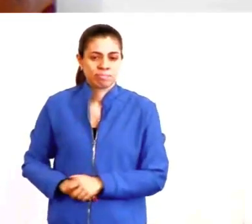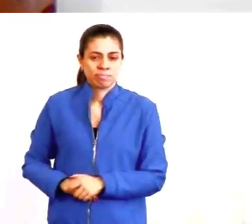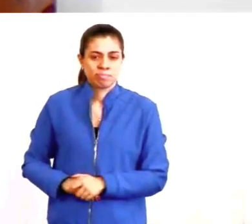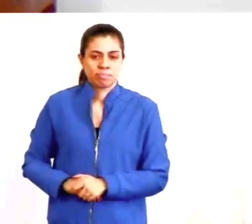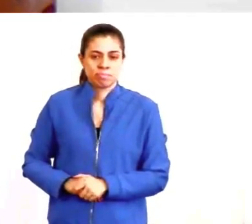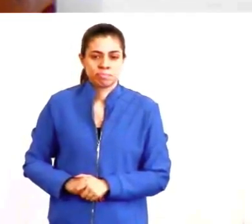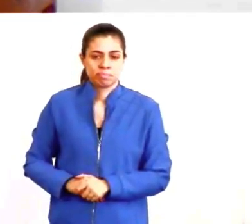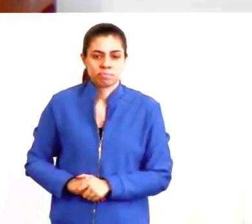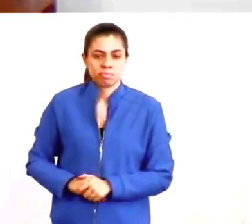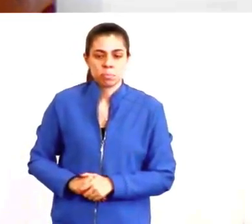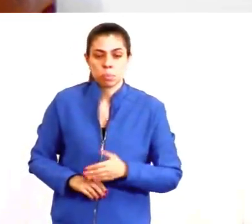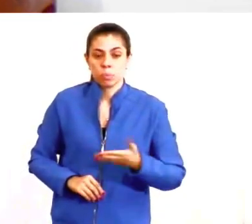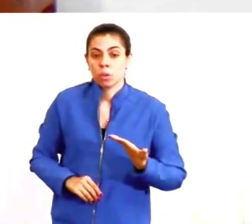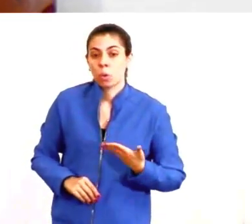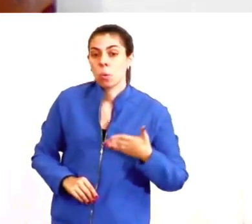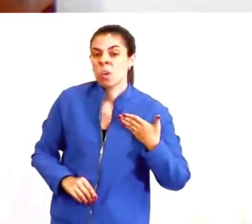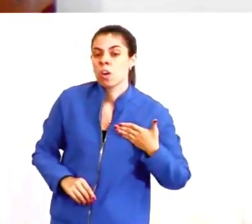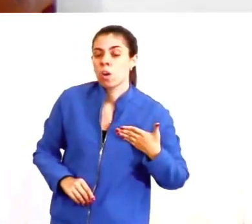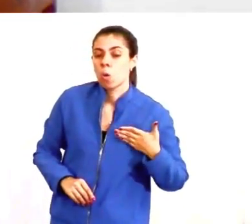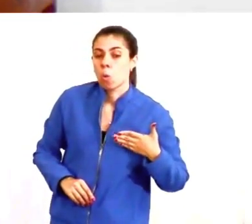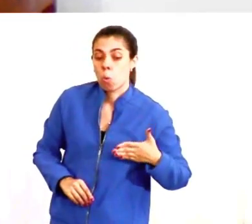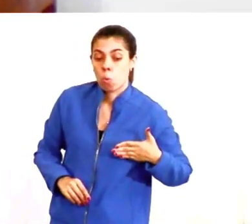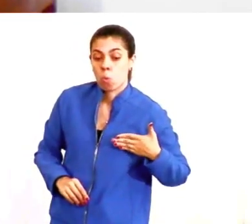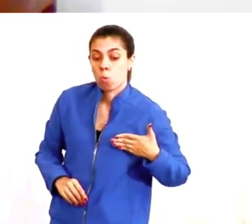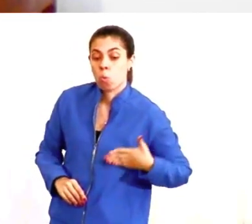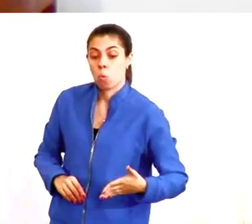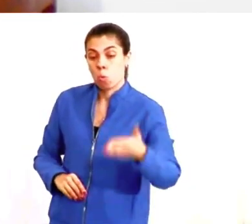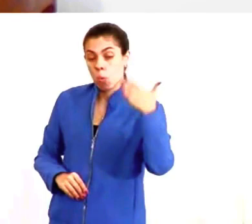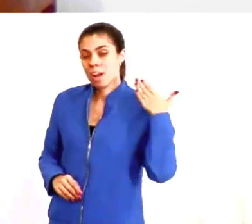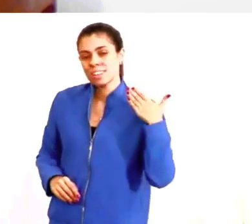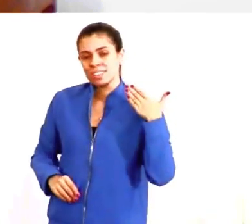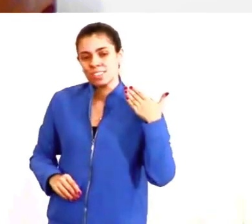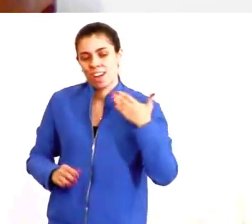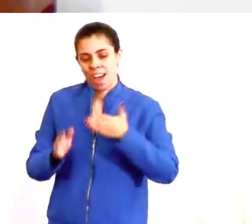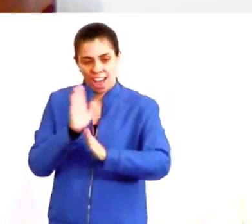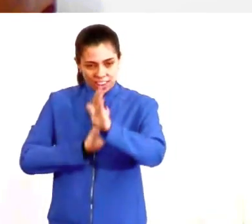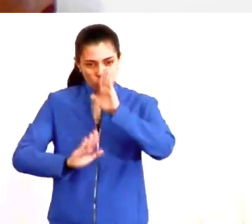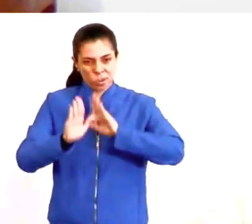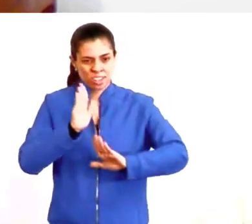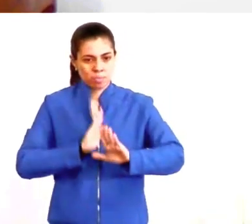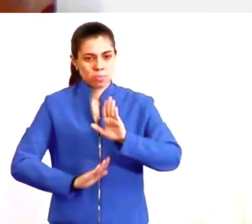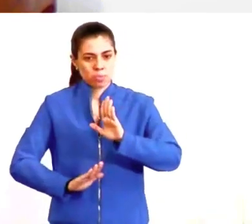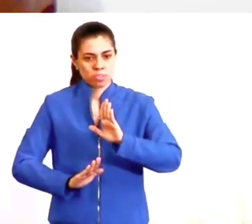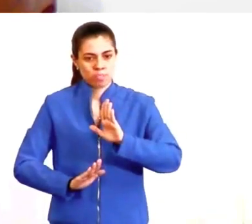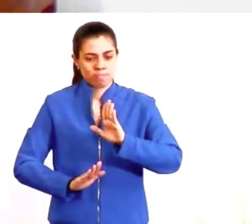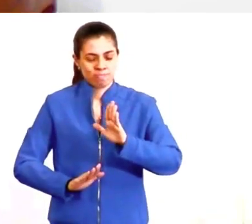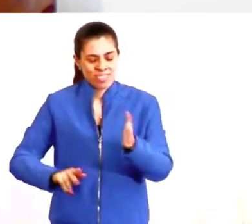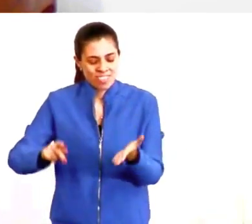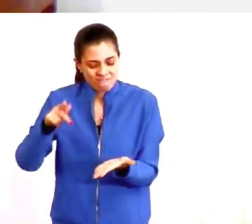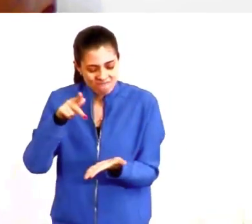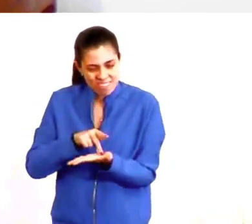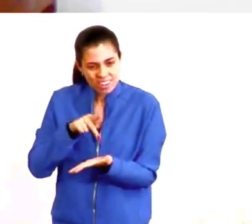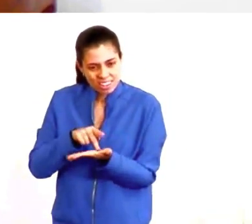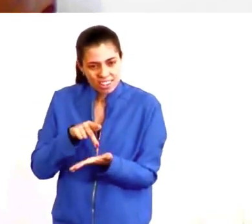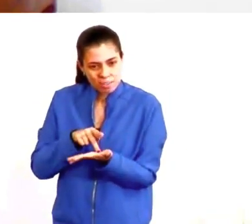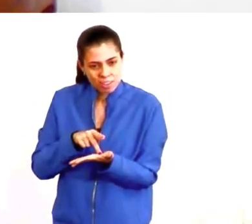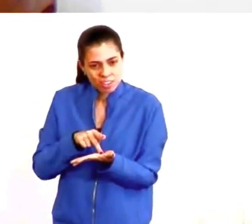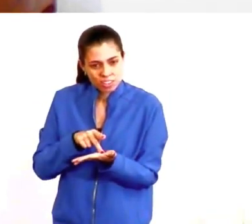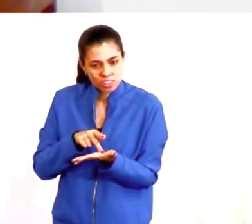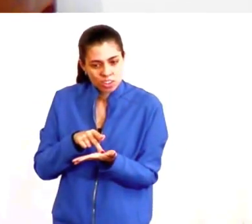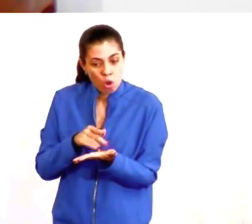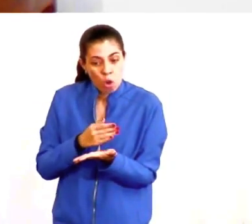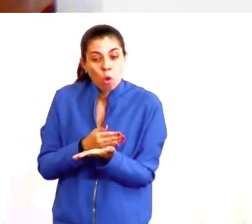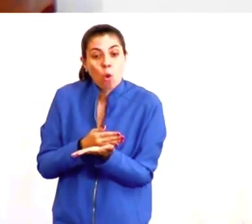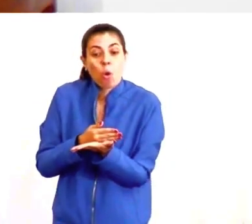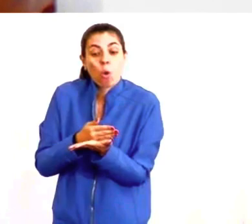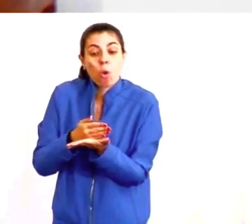um povo a um testemunho eloquente. Se não conseguirmos adorar a Deus como verdadeiramente Deus é, se